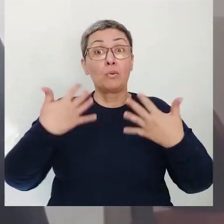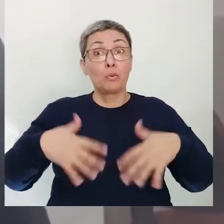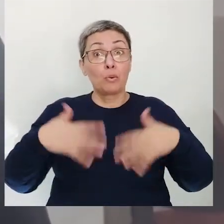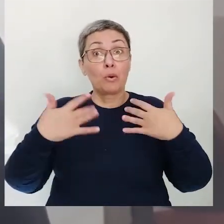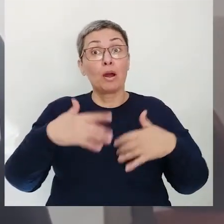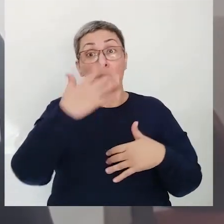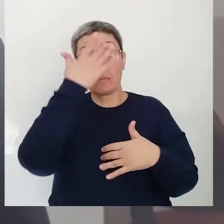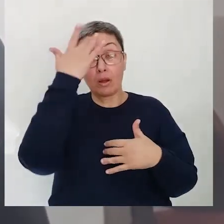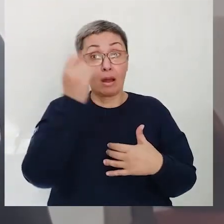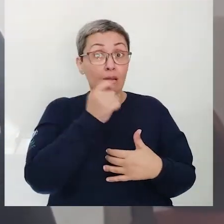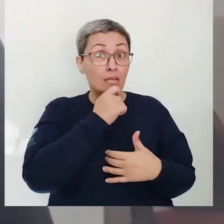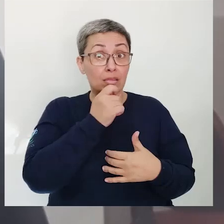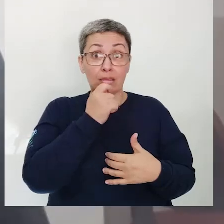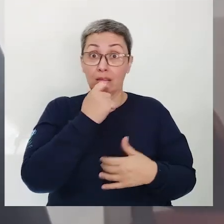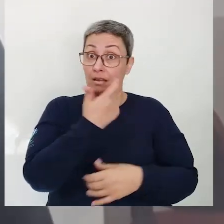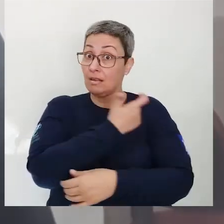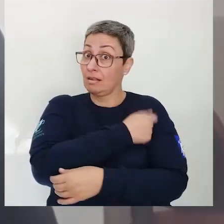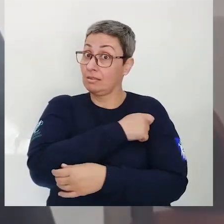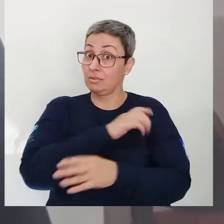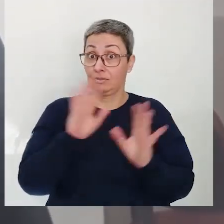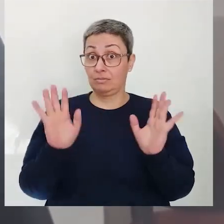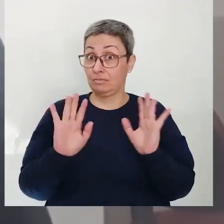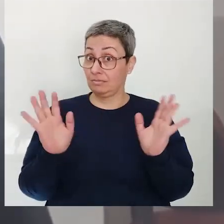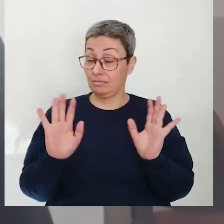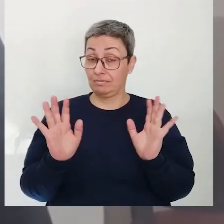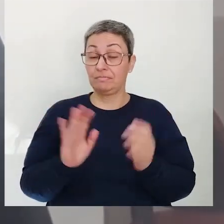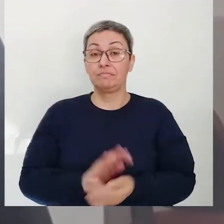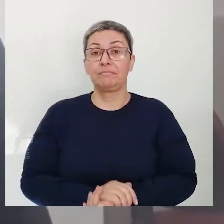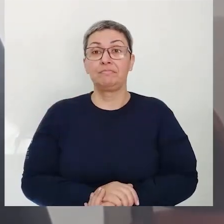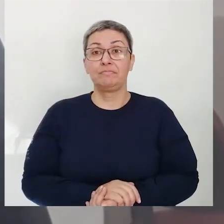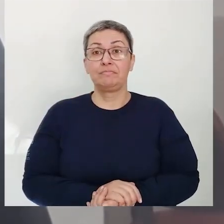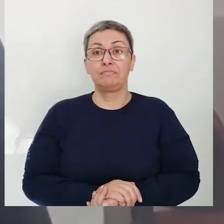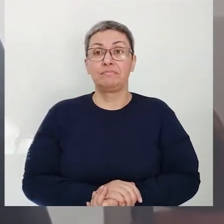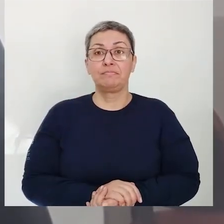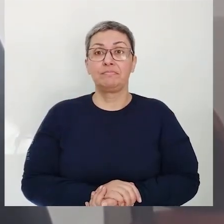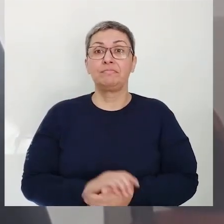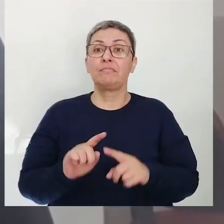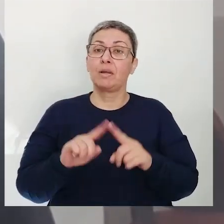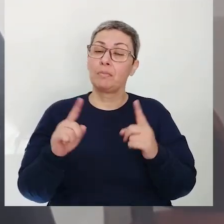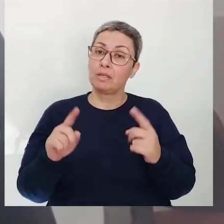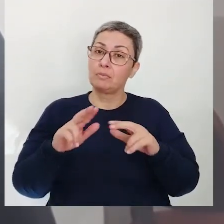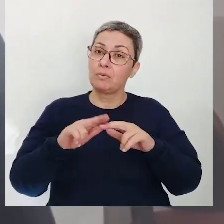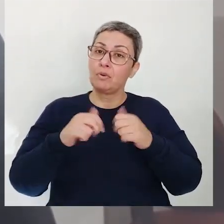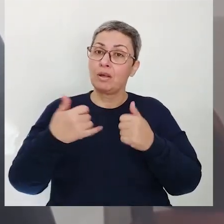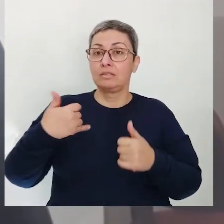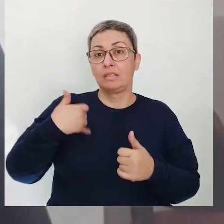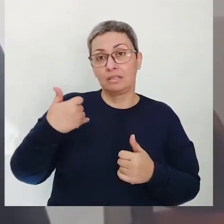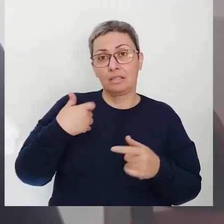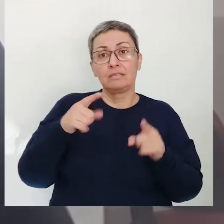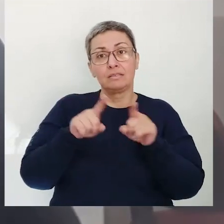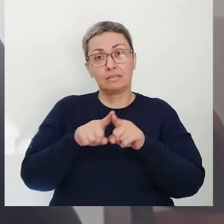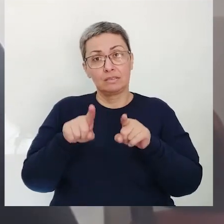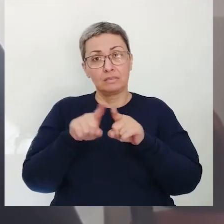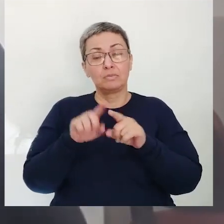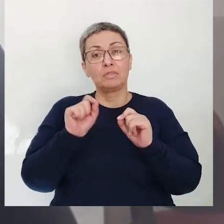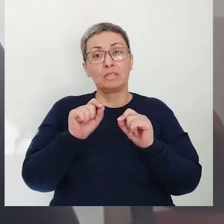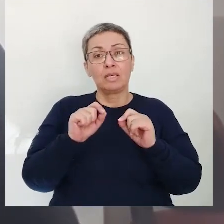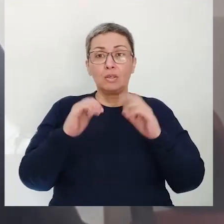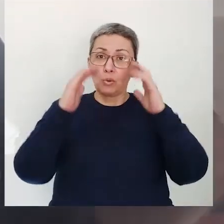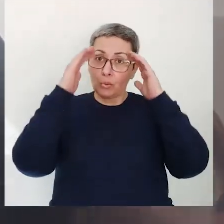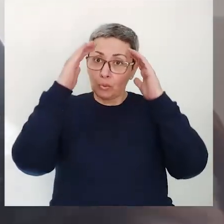muitas pessoas que ainda não se vacinaram, tá? Mas por causa da idade também, né? Estão